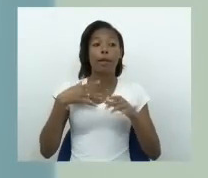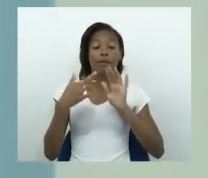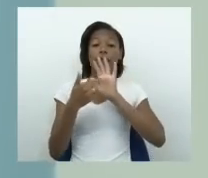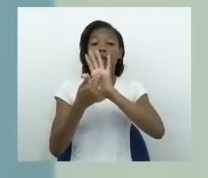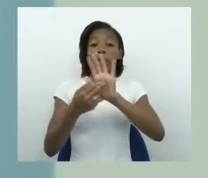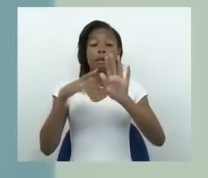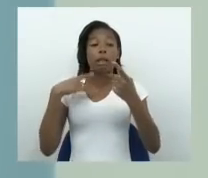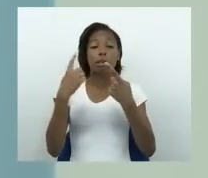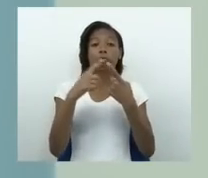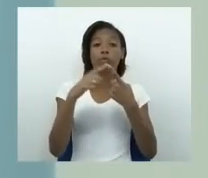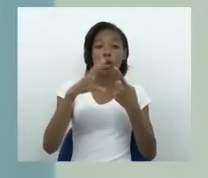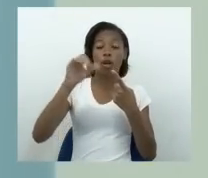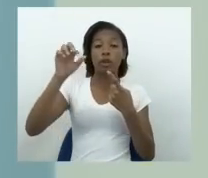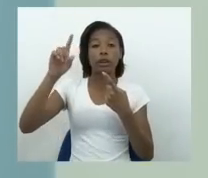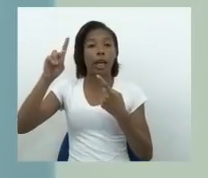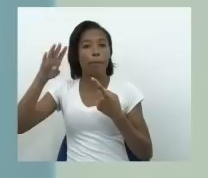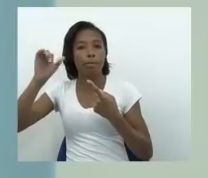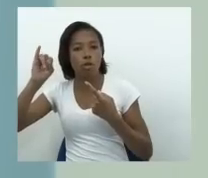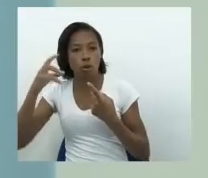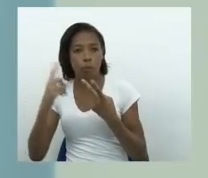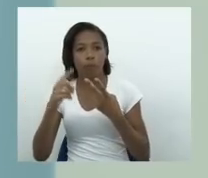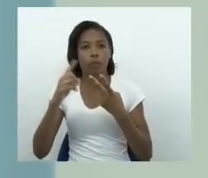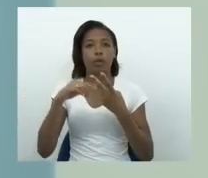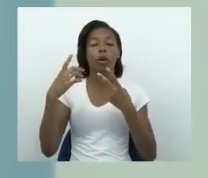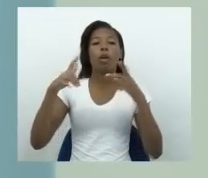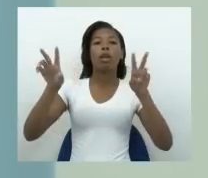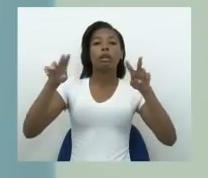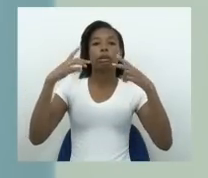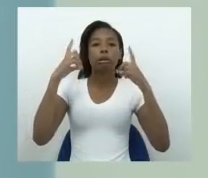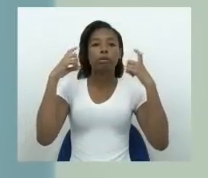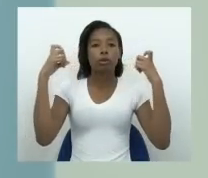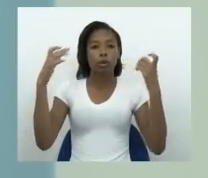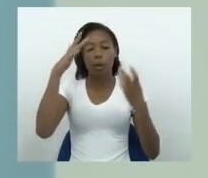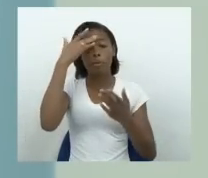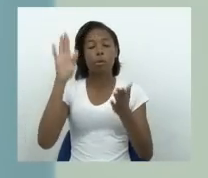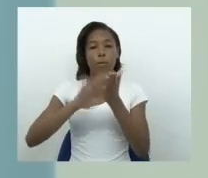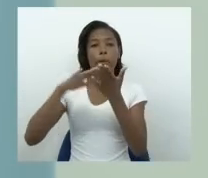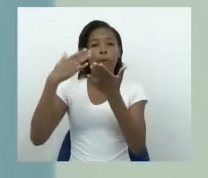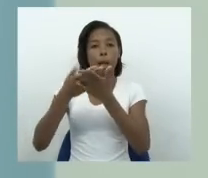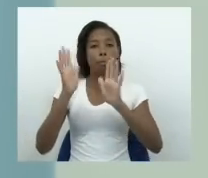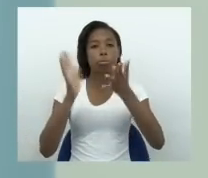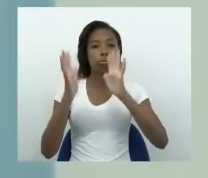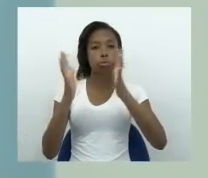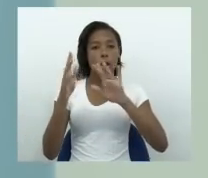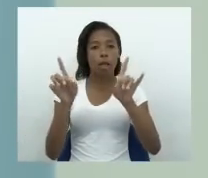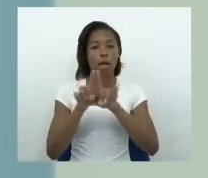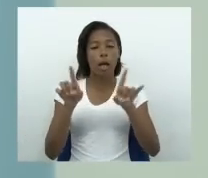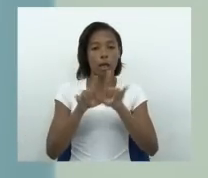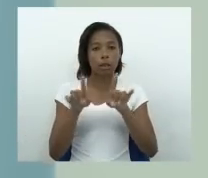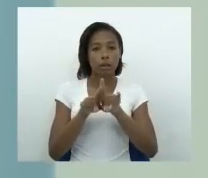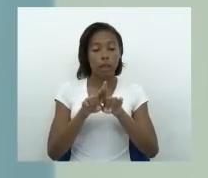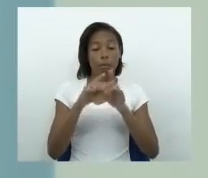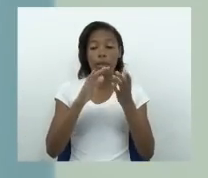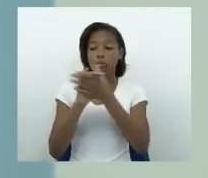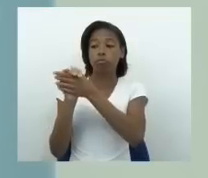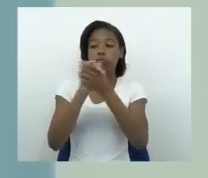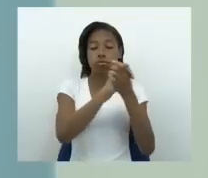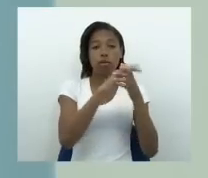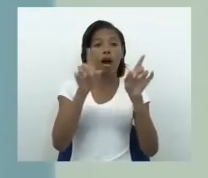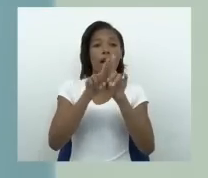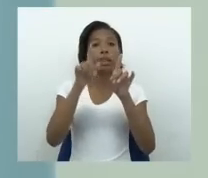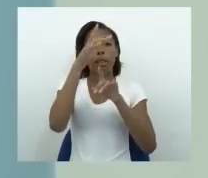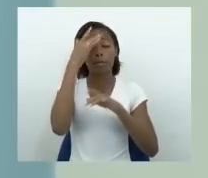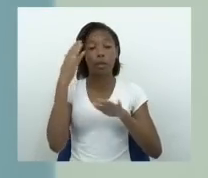dos serviços de closed caption, audiodescrição e intérprete de Libras. E também apresentar aqui uma saudação aos veículos